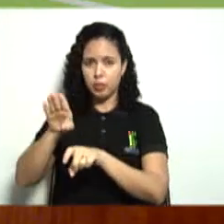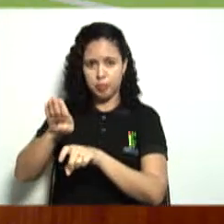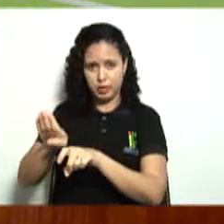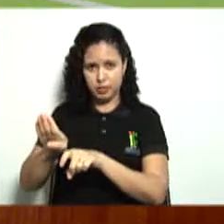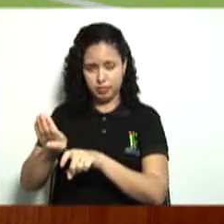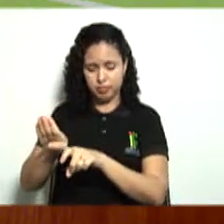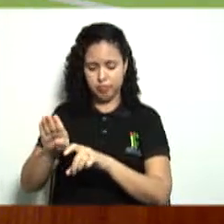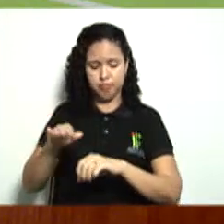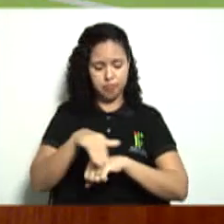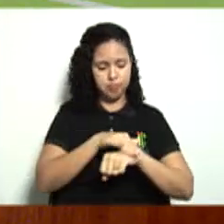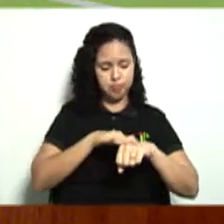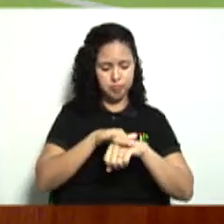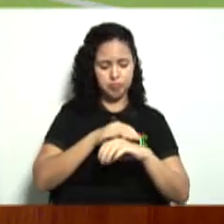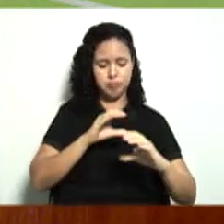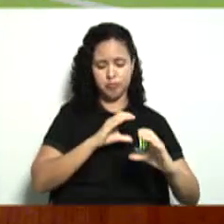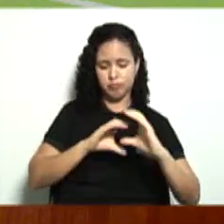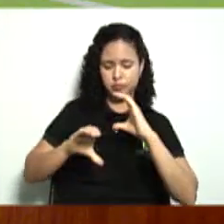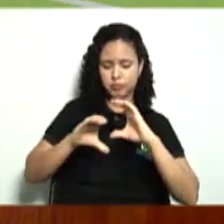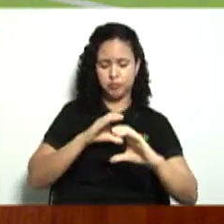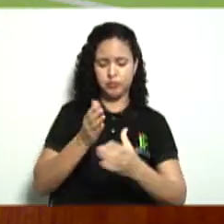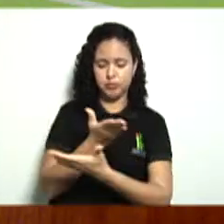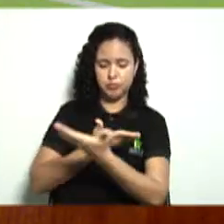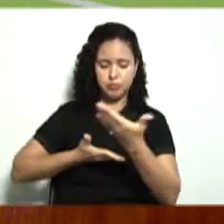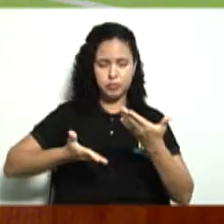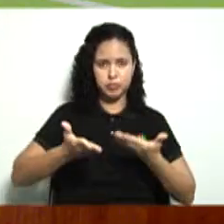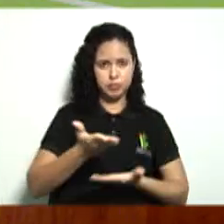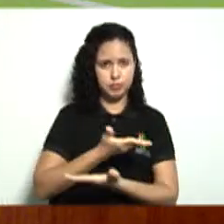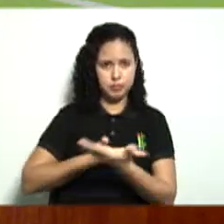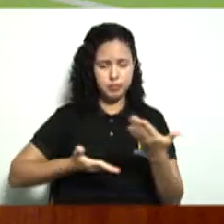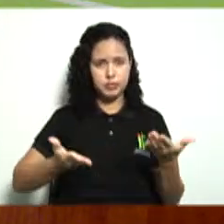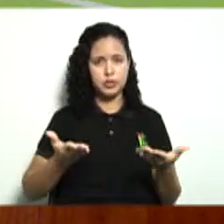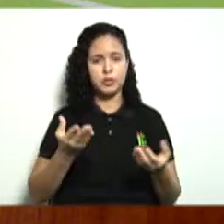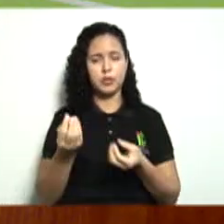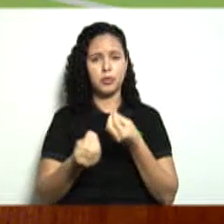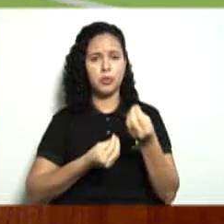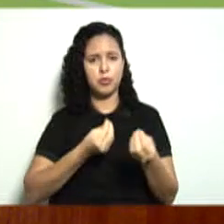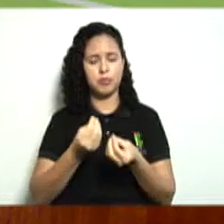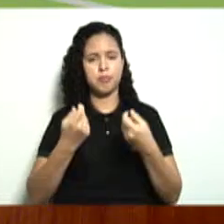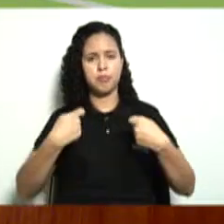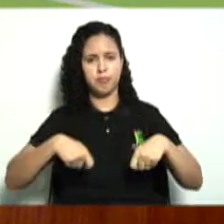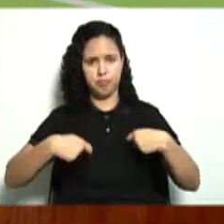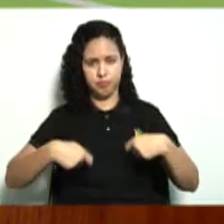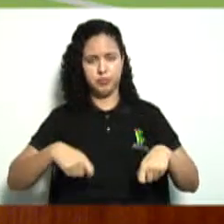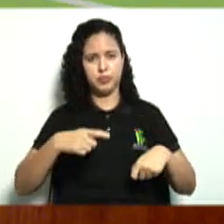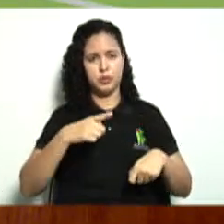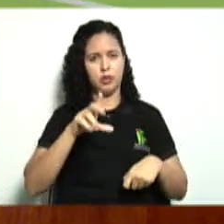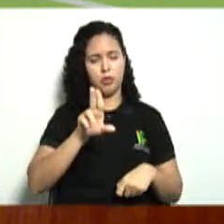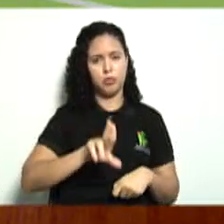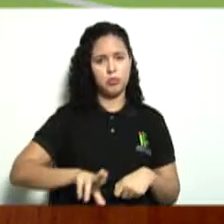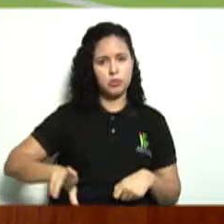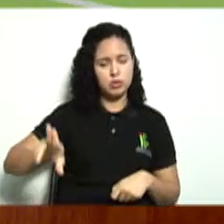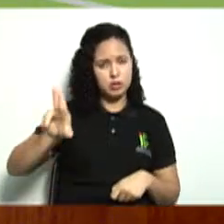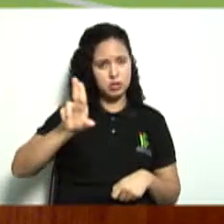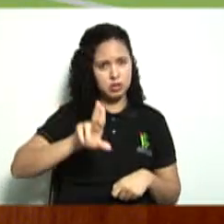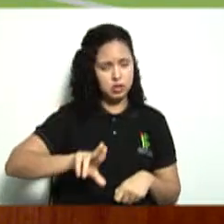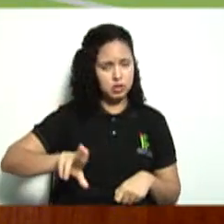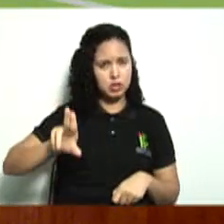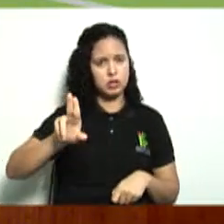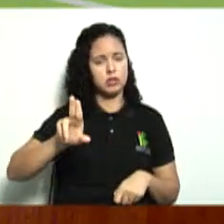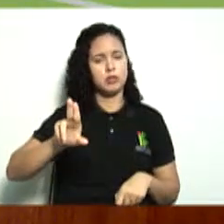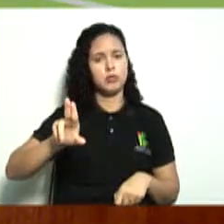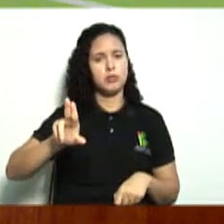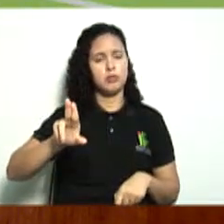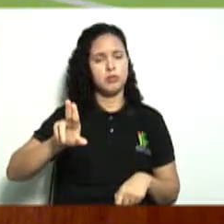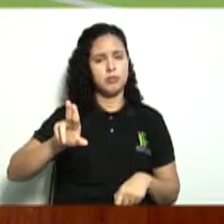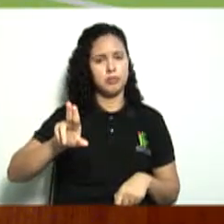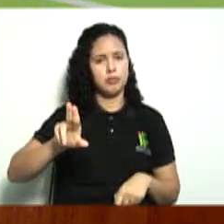precisam conversar. Para que eles conversem, né? Eles troquem essas informações, você precisa ter a utilização do quê? A utilização